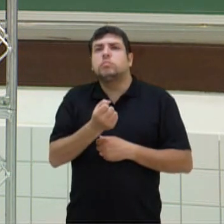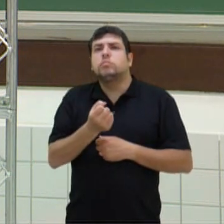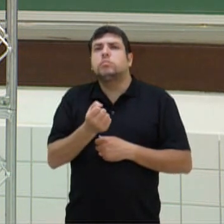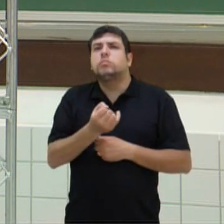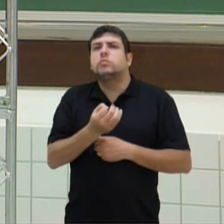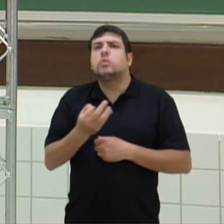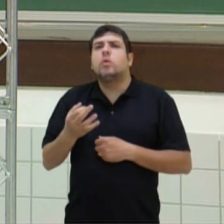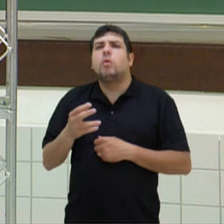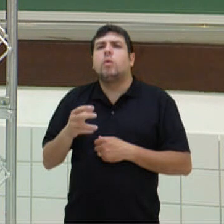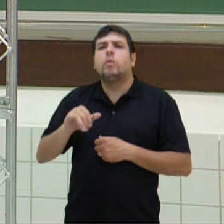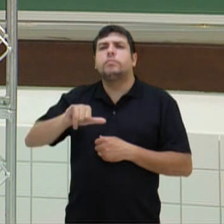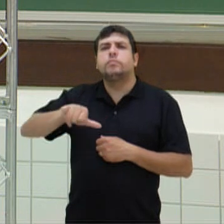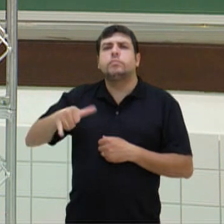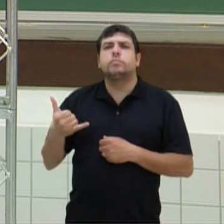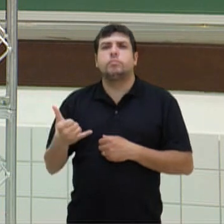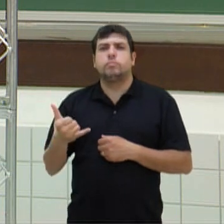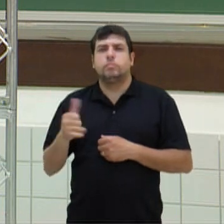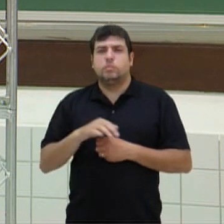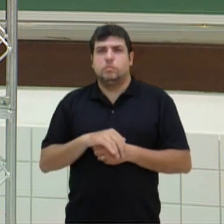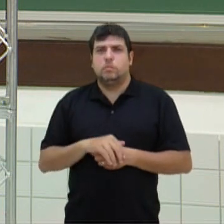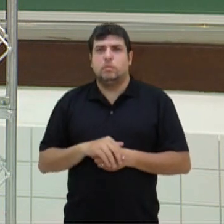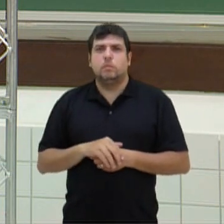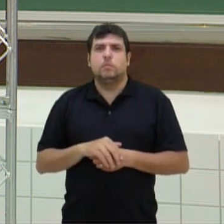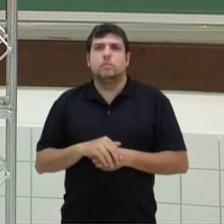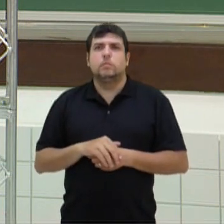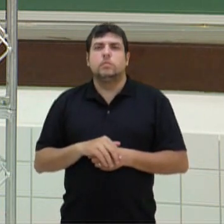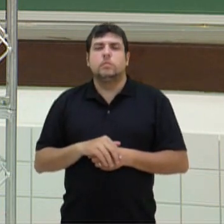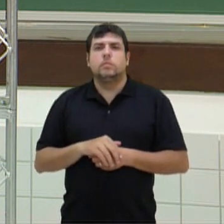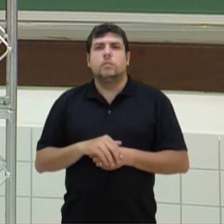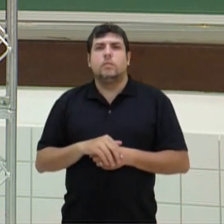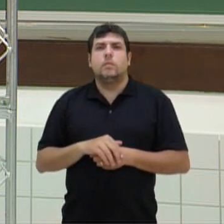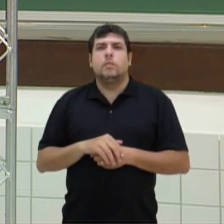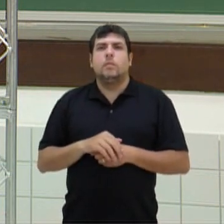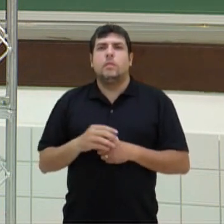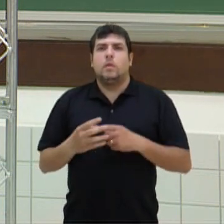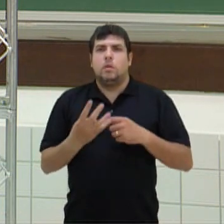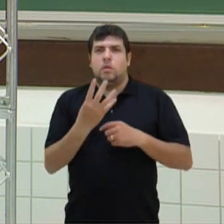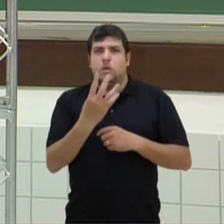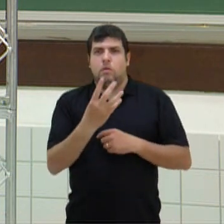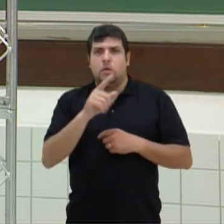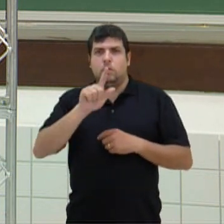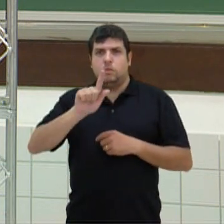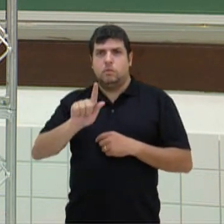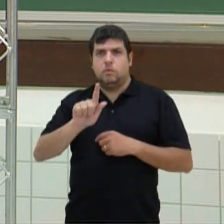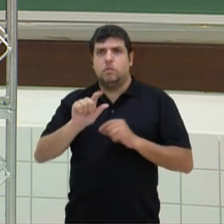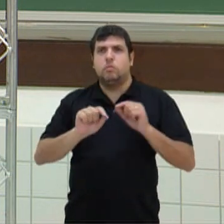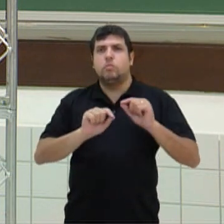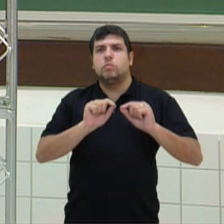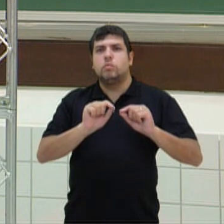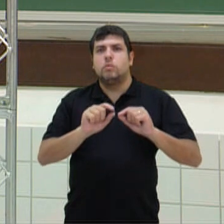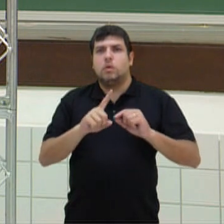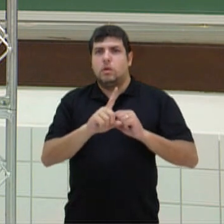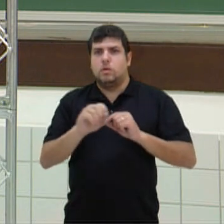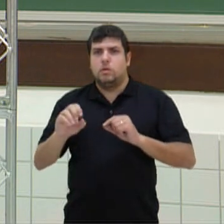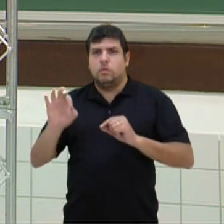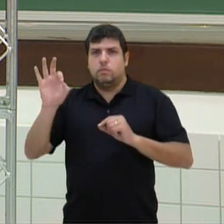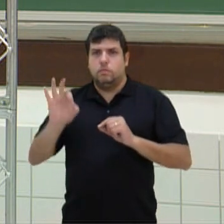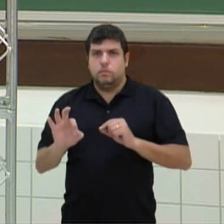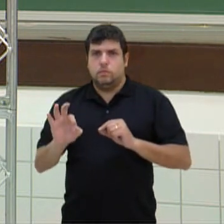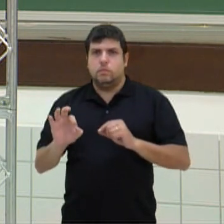nossa pureza, que é o que ele pede ali. Então, 4 gramas, 100%. Era o que